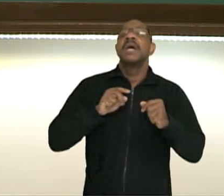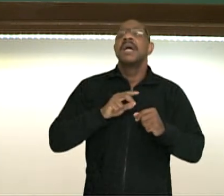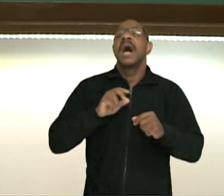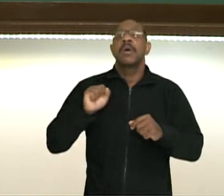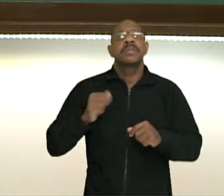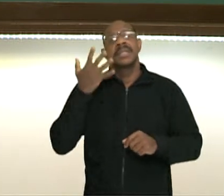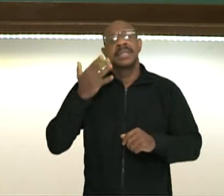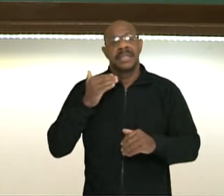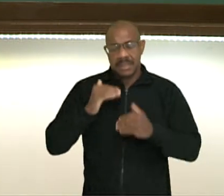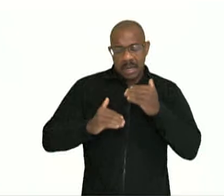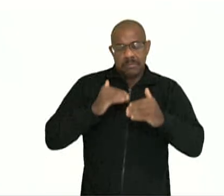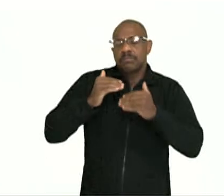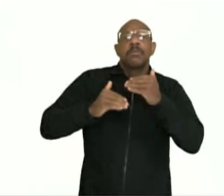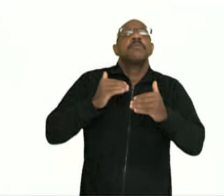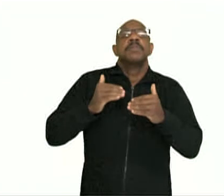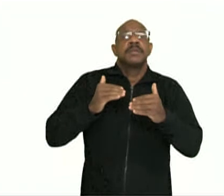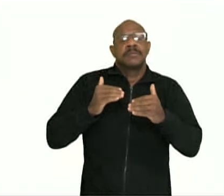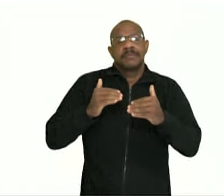que pode inferir?